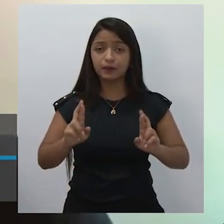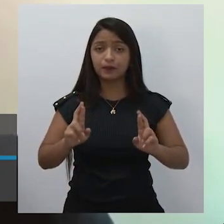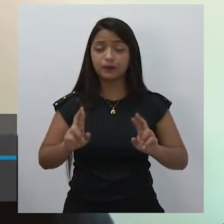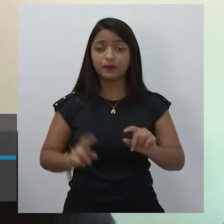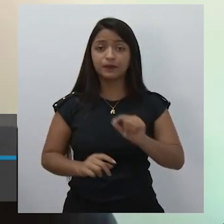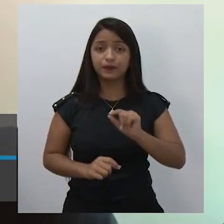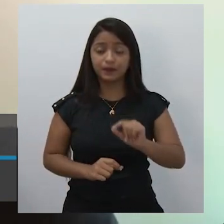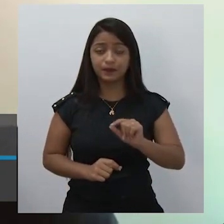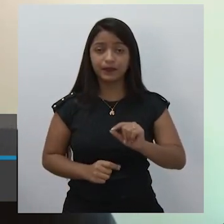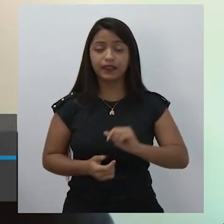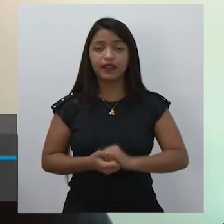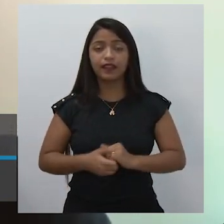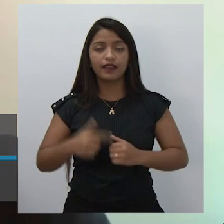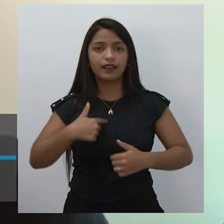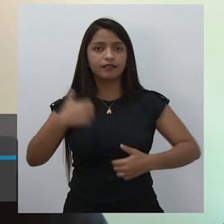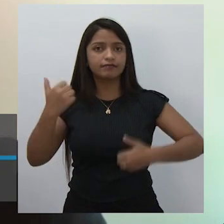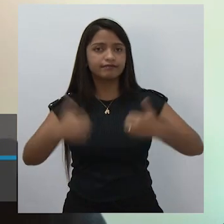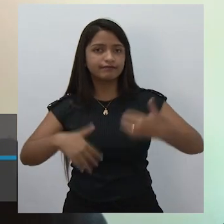ter sido